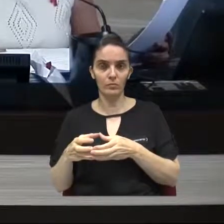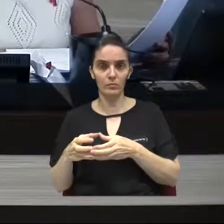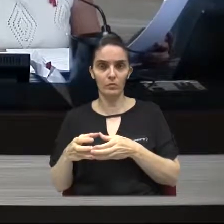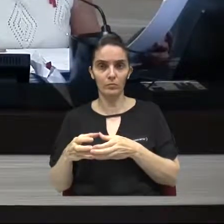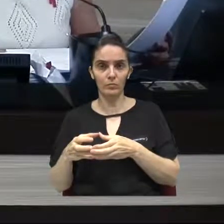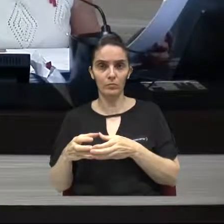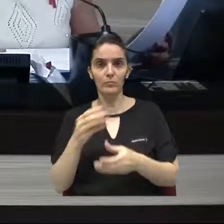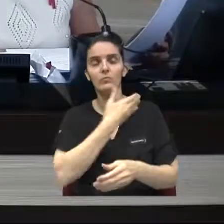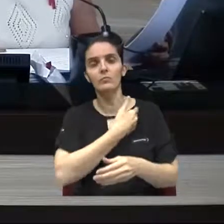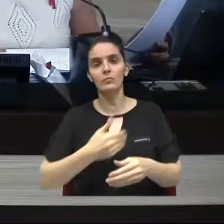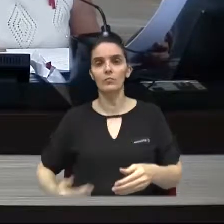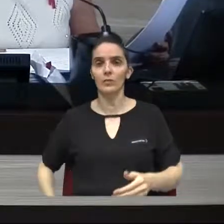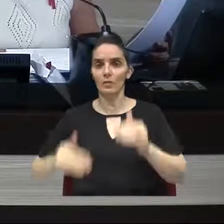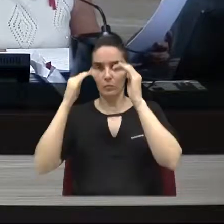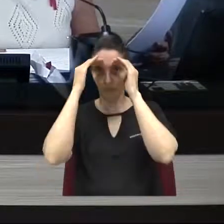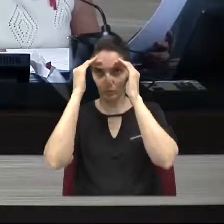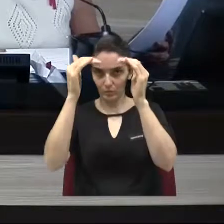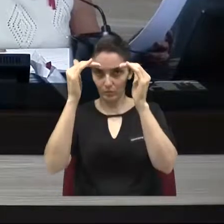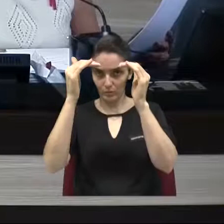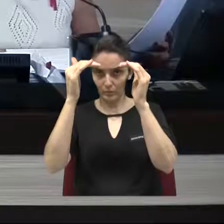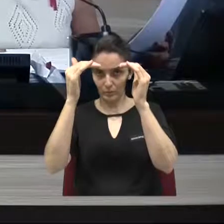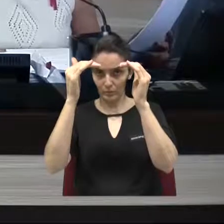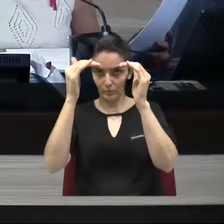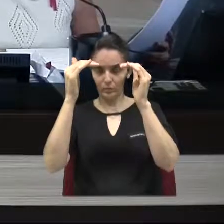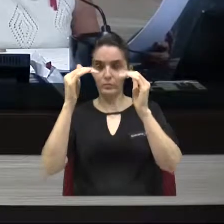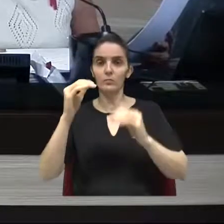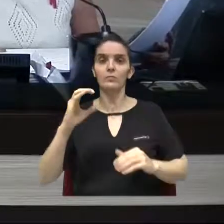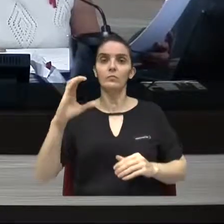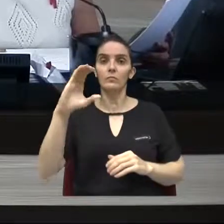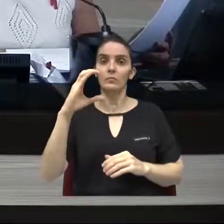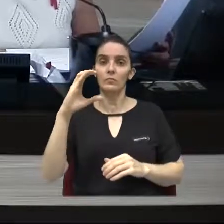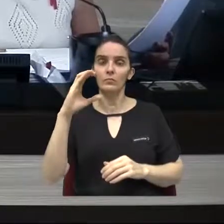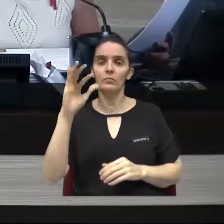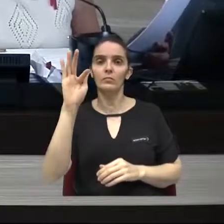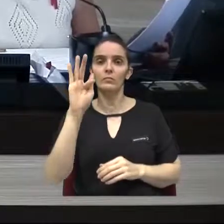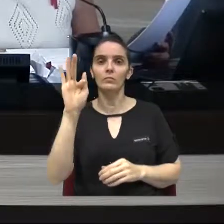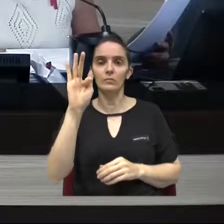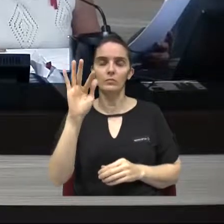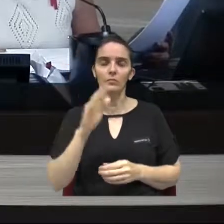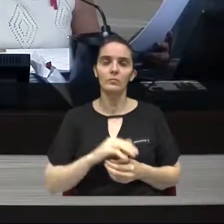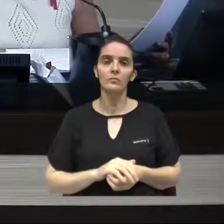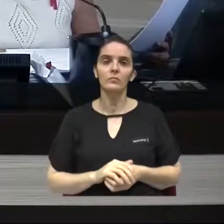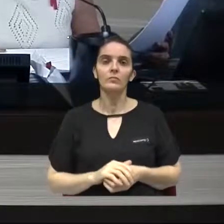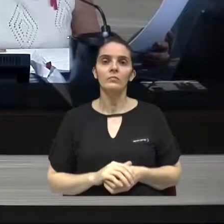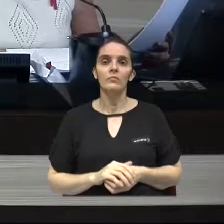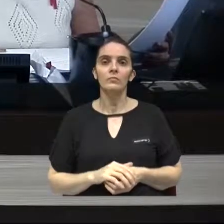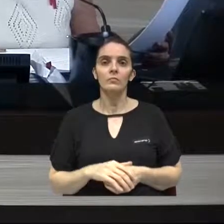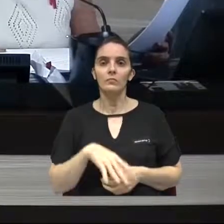governamentais, em cumprimento aos exatos termos da Constituição Federal, no que tange ao